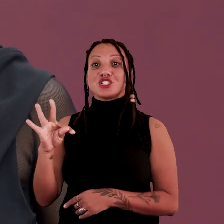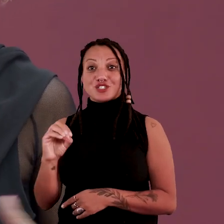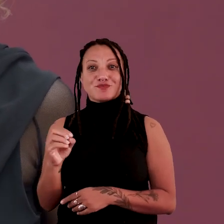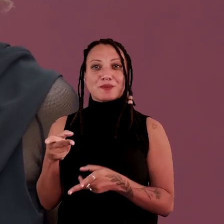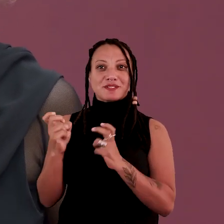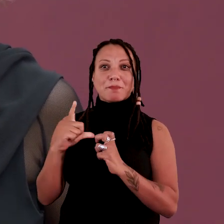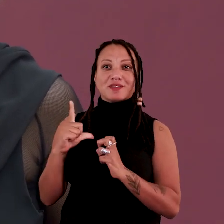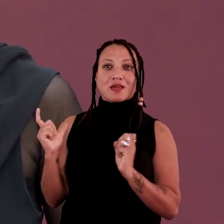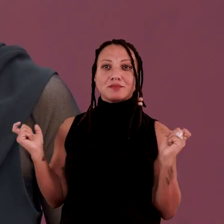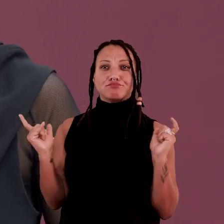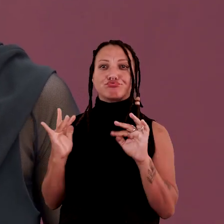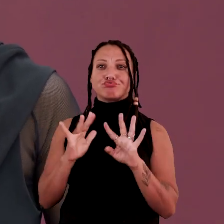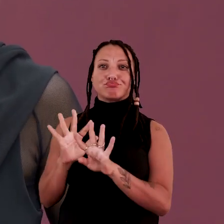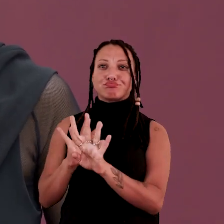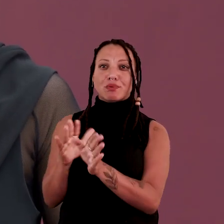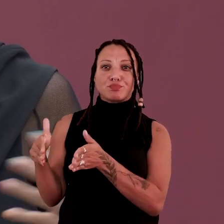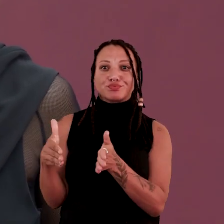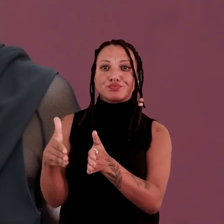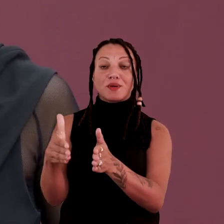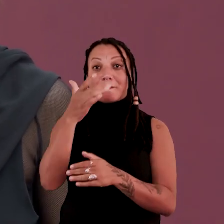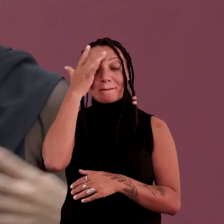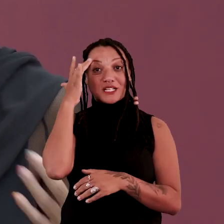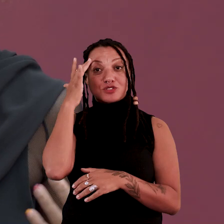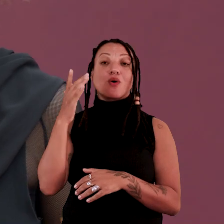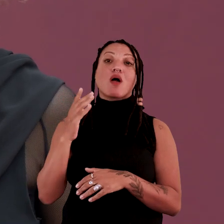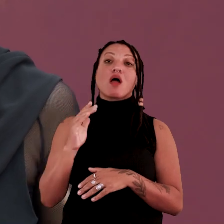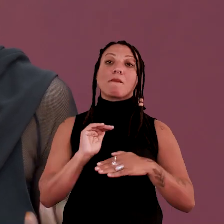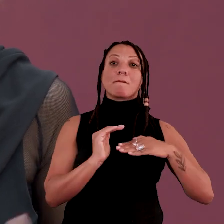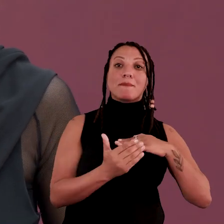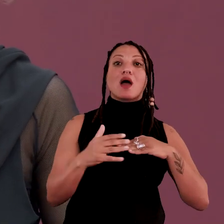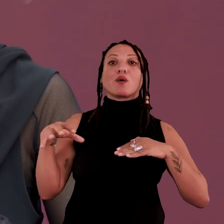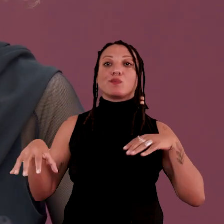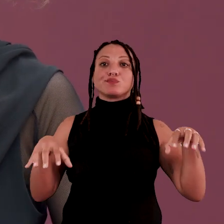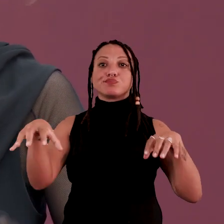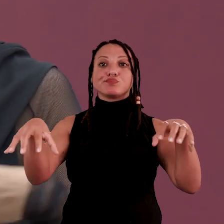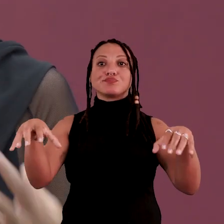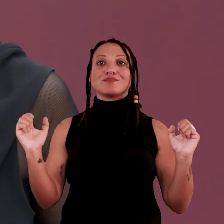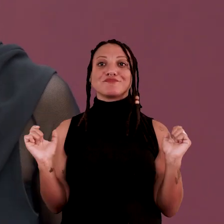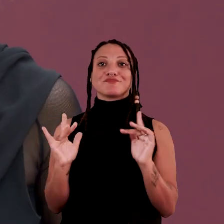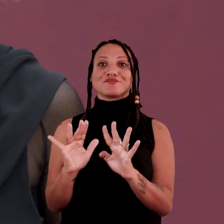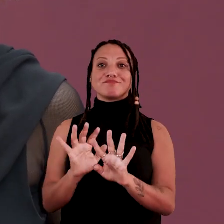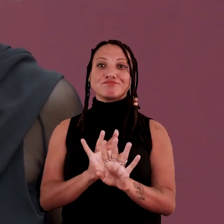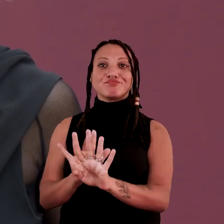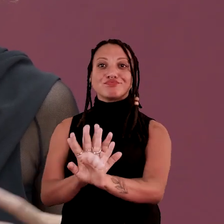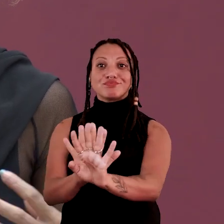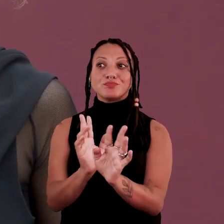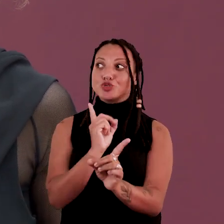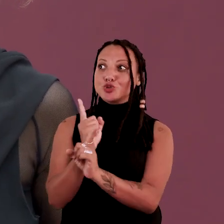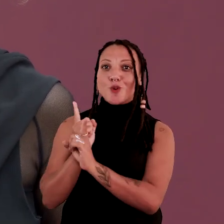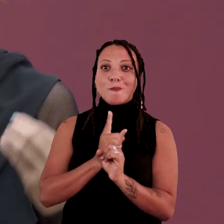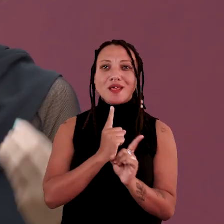incrível que tem lá e, né, tantas coisas, narrativas positivas sobre o bairro, como as histórias que estão ali, às